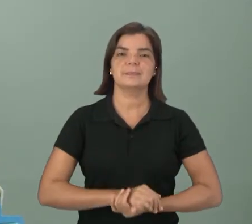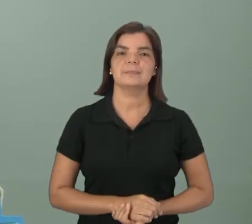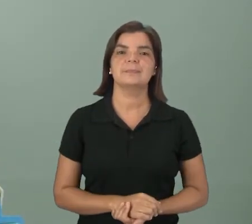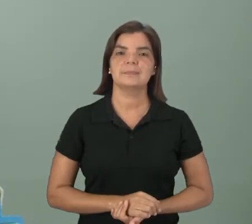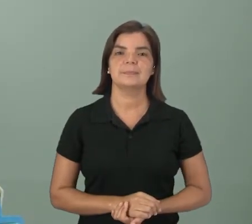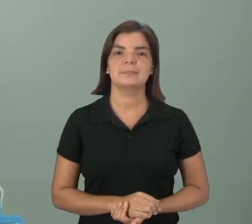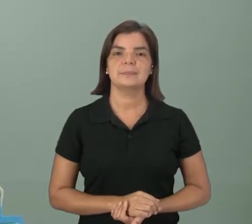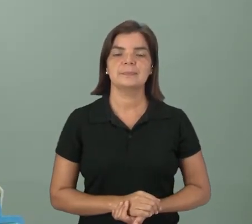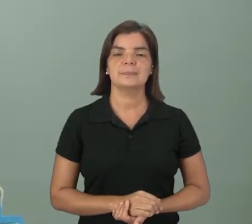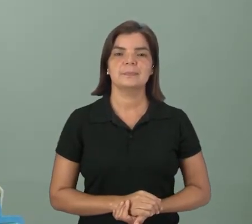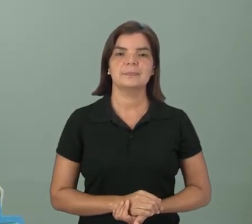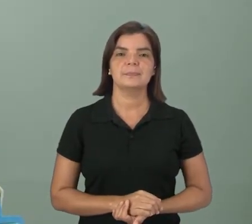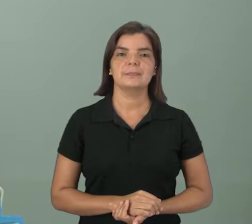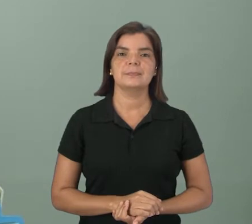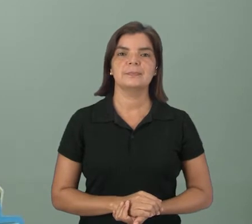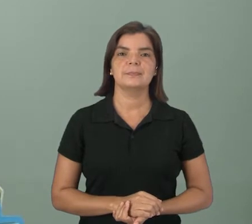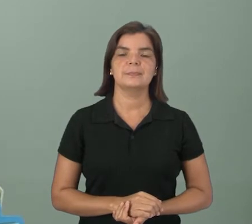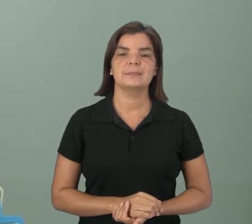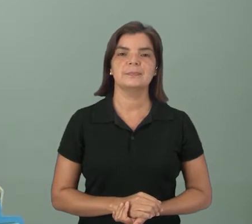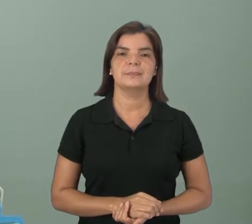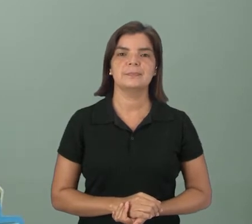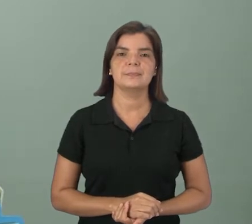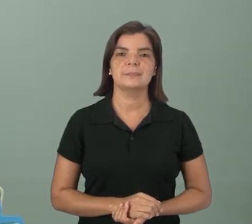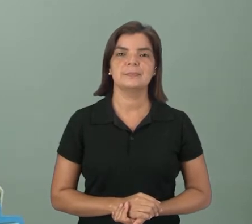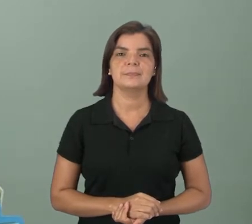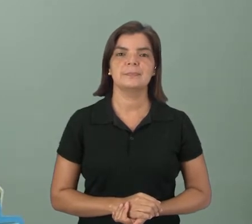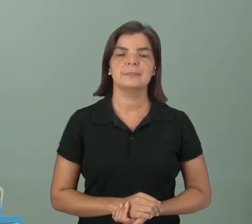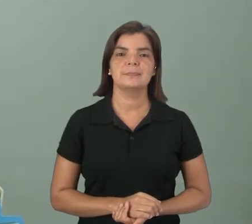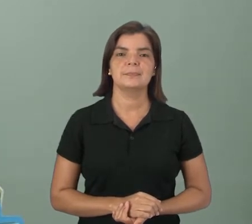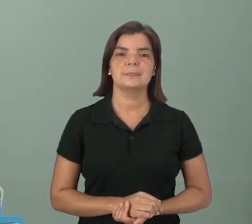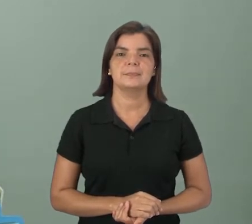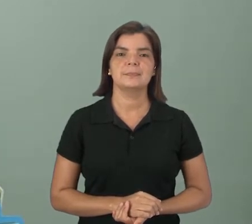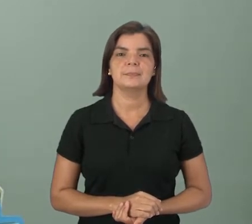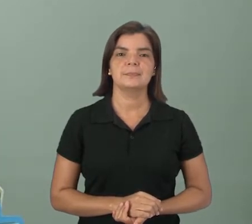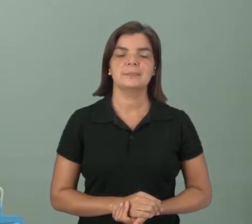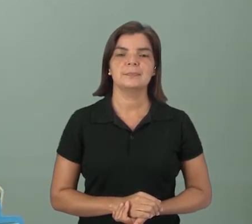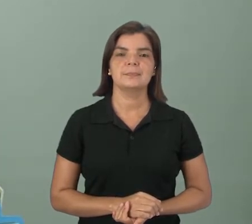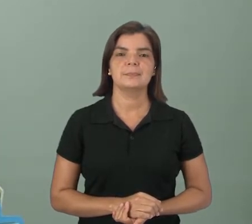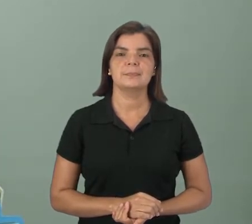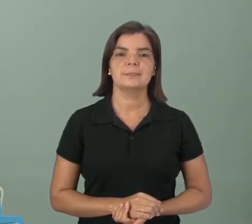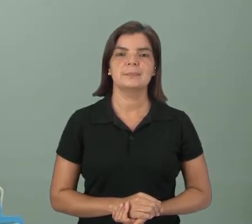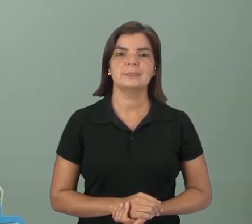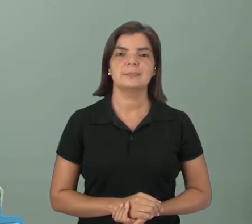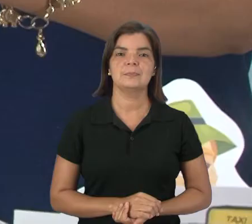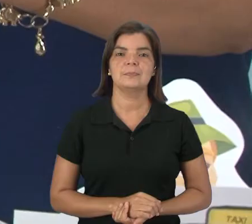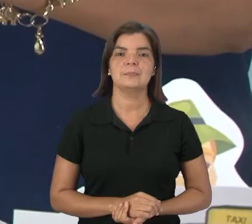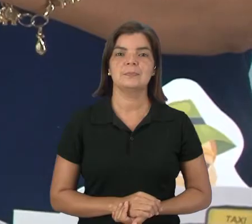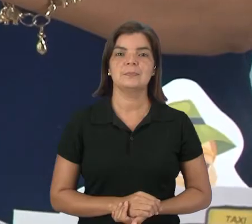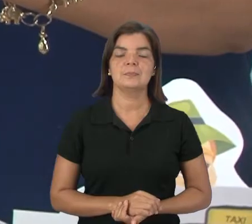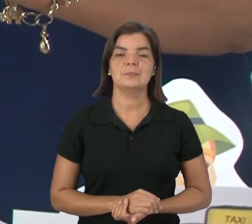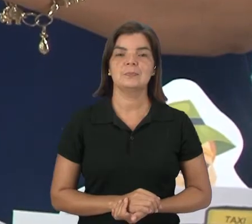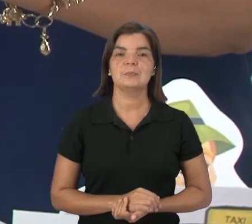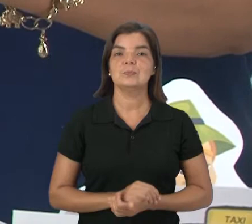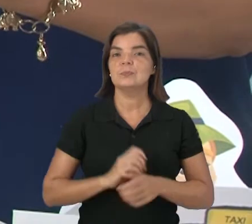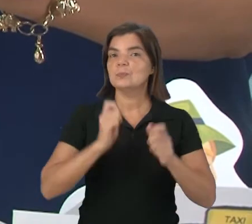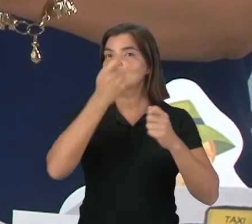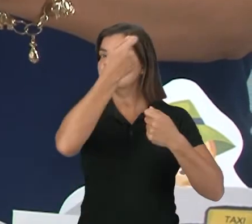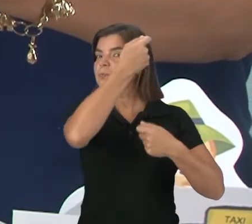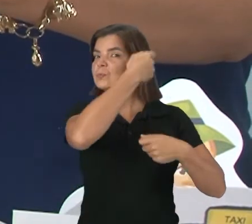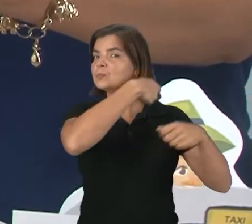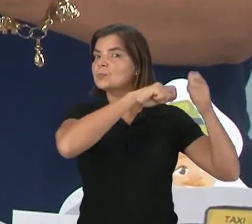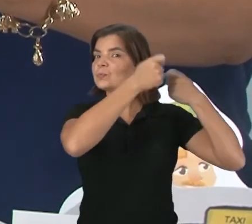muito bem vamos para mais um esse aqui o cabeleireiro